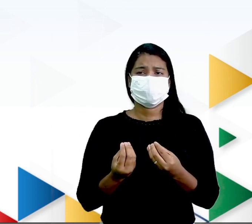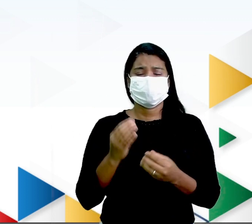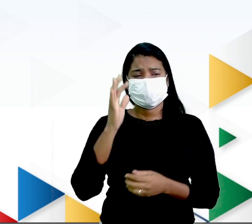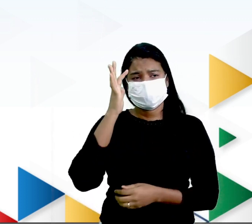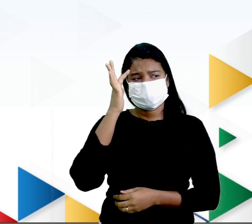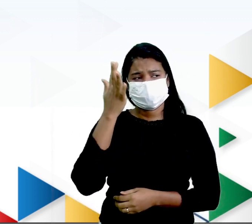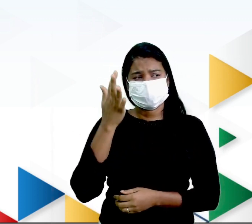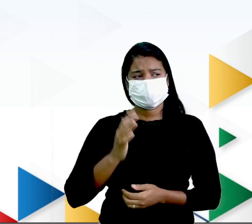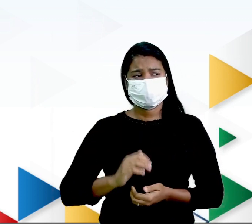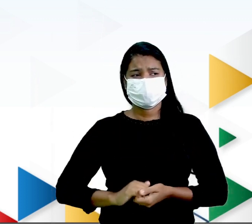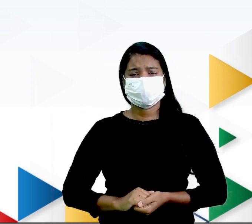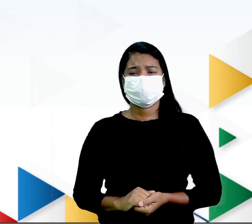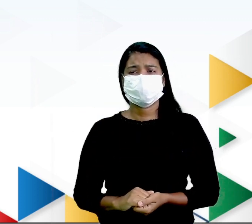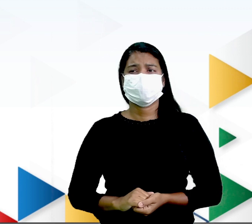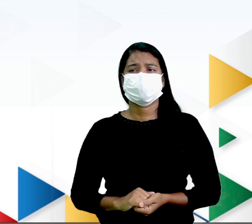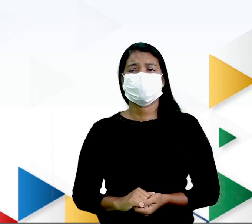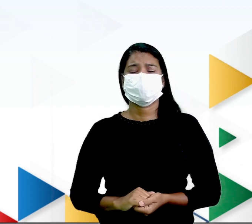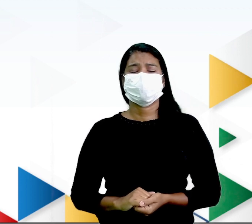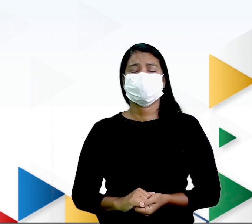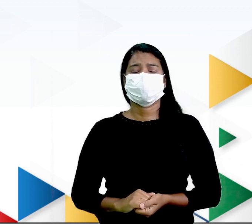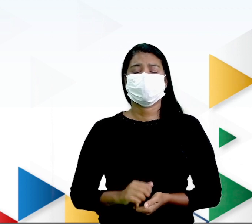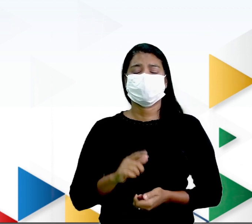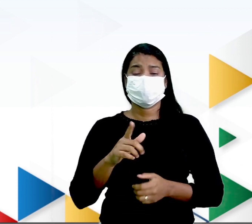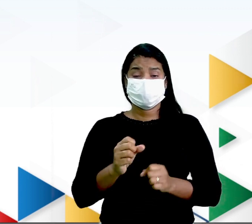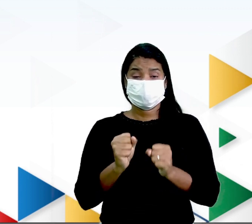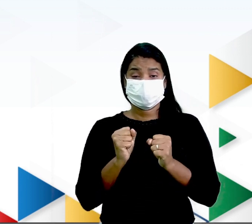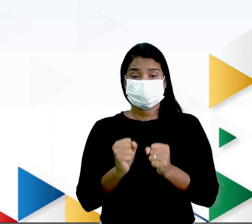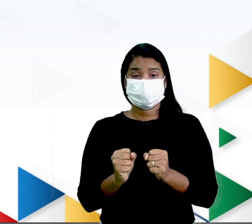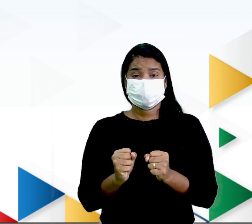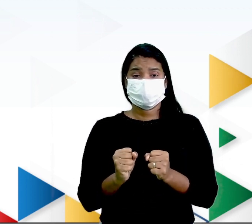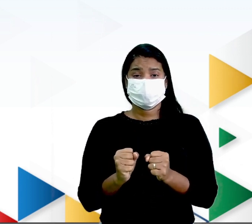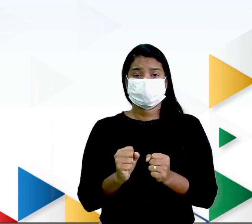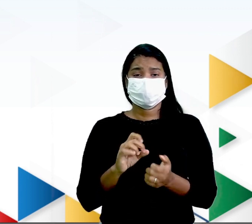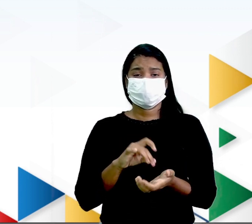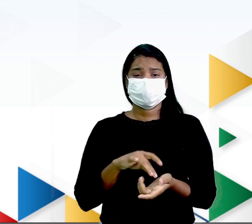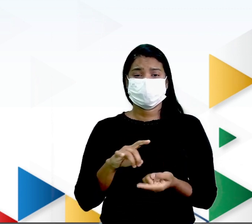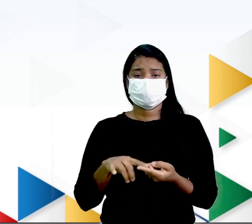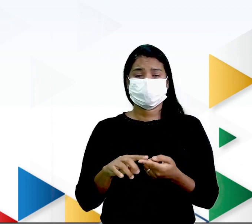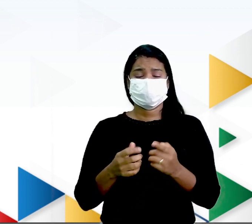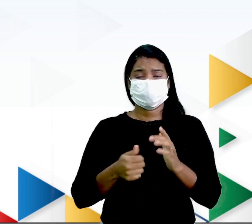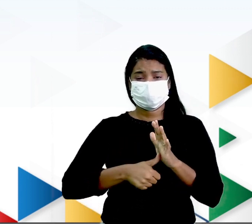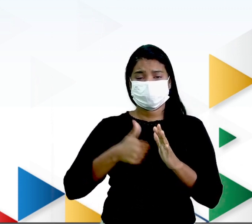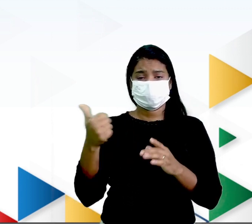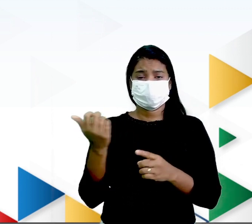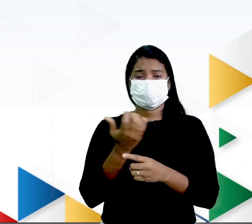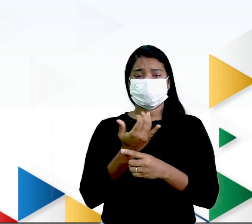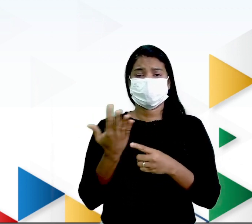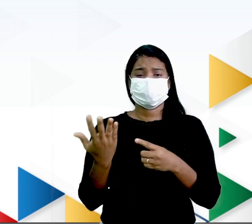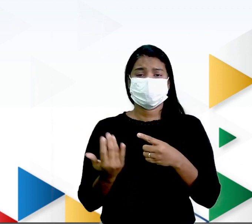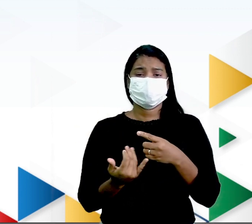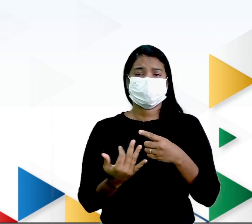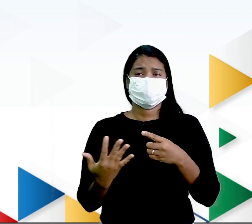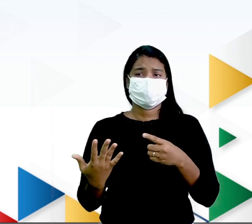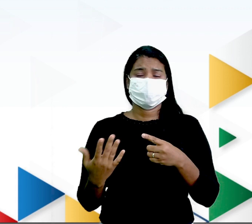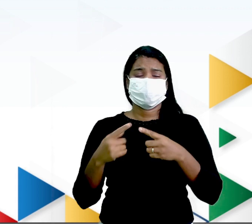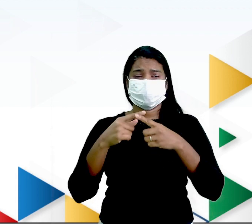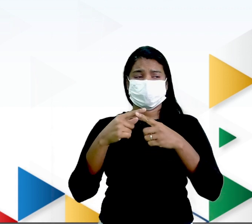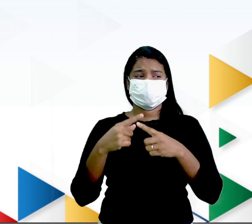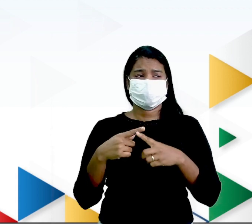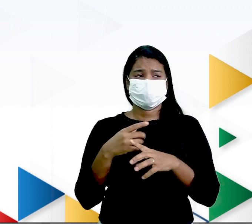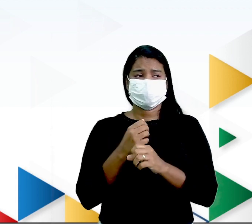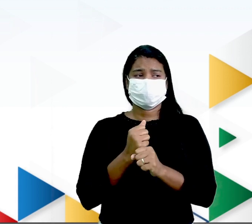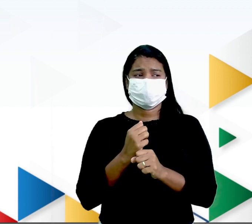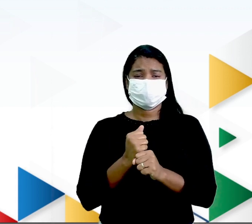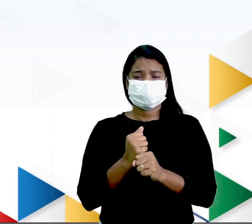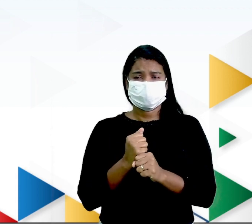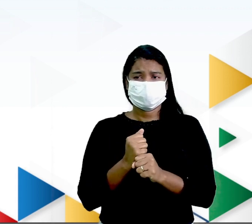solucionar. Veja, uma forma que você pode fazer para solucionar, eu pego a primeira fração e vou multiplicar tanto a